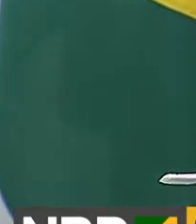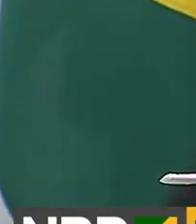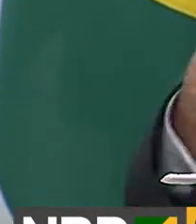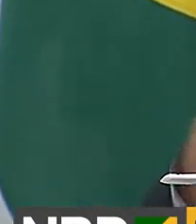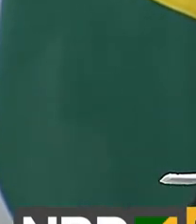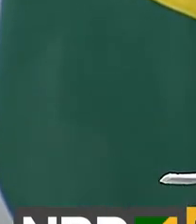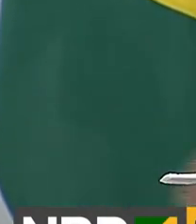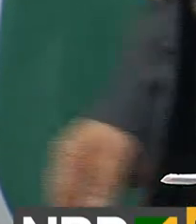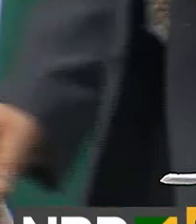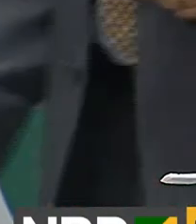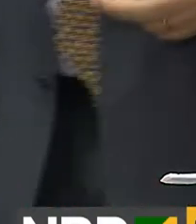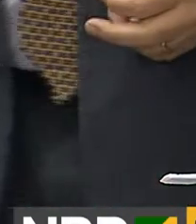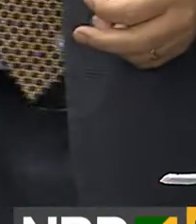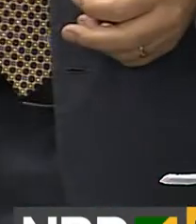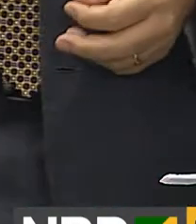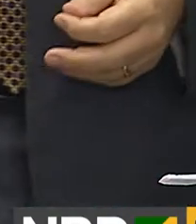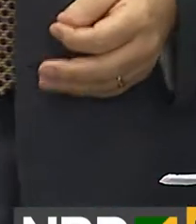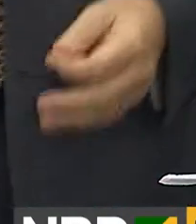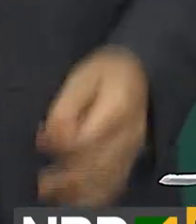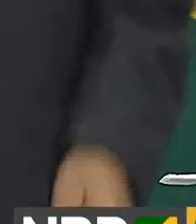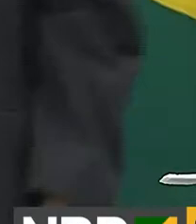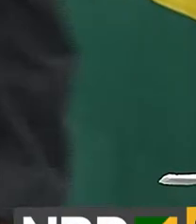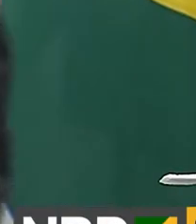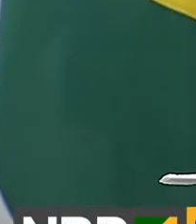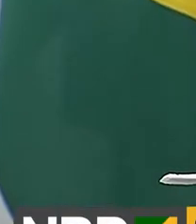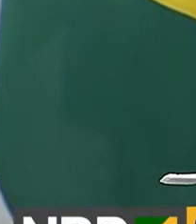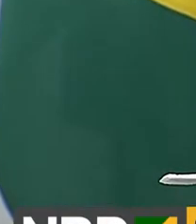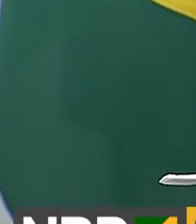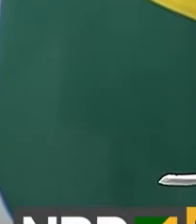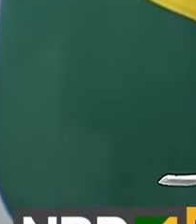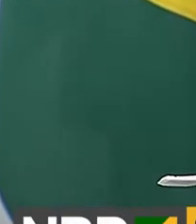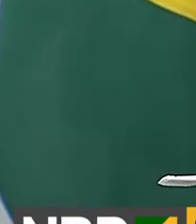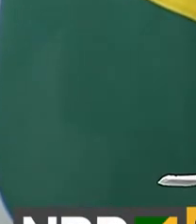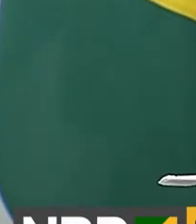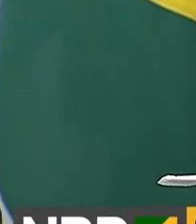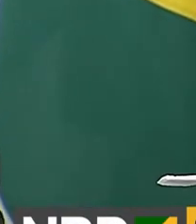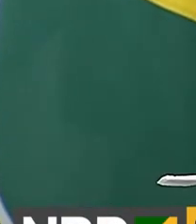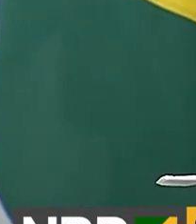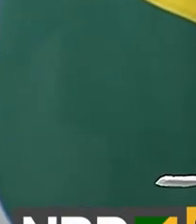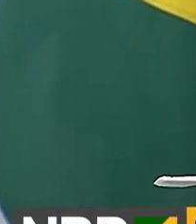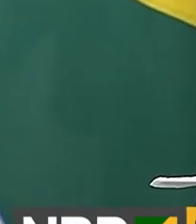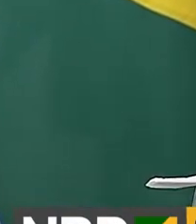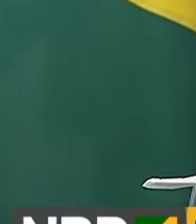líderes da base aliada da câmara dos deputados aquele quando